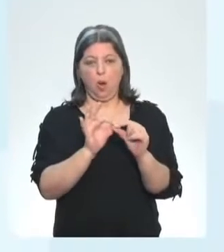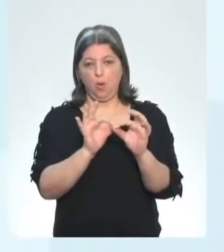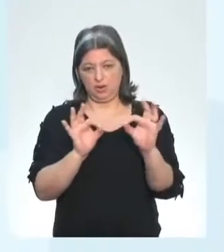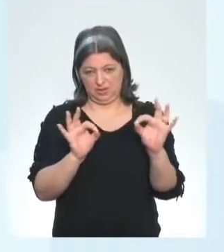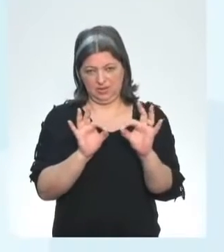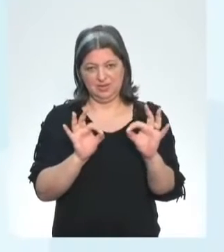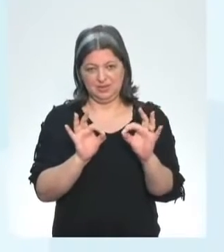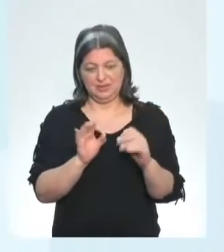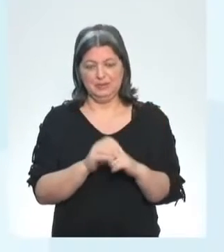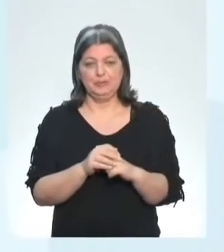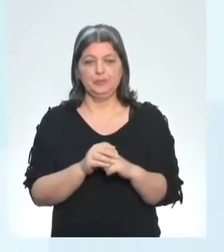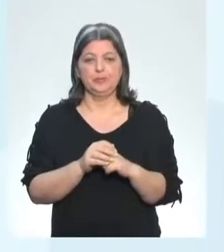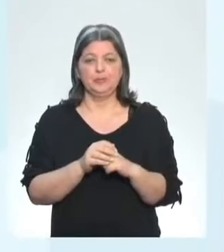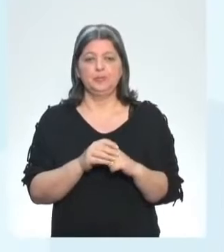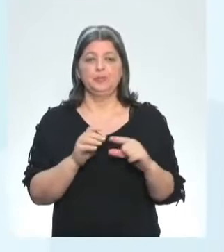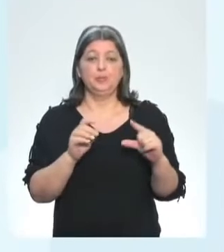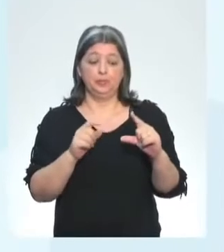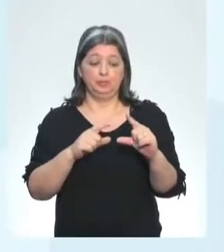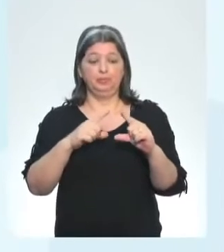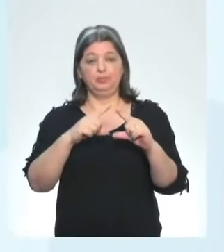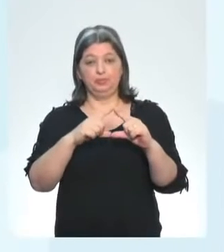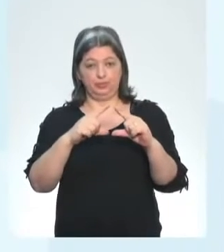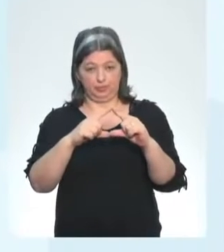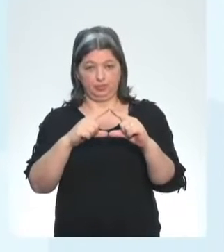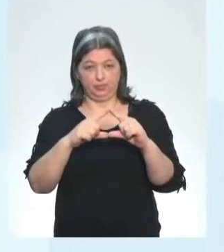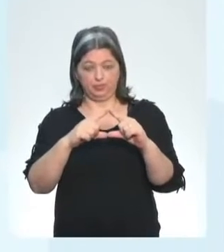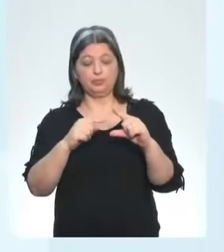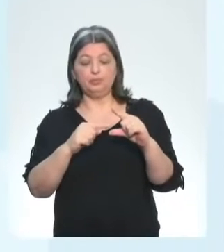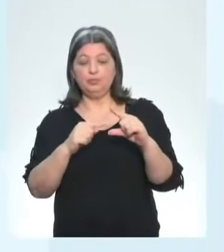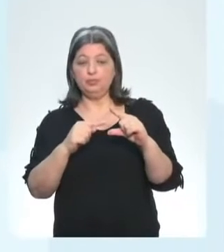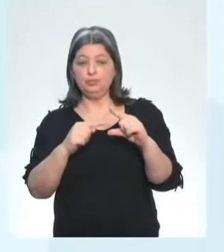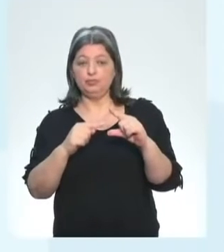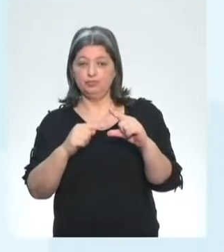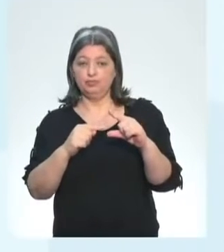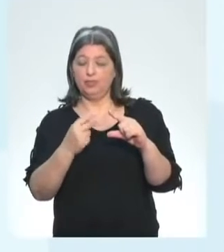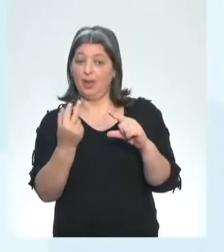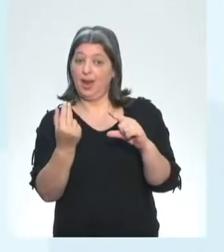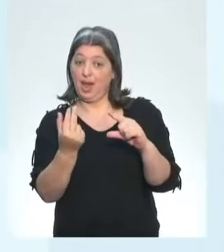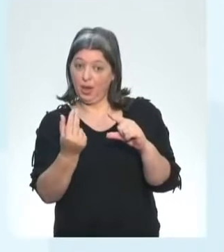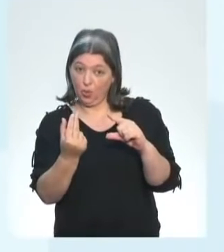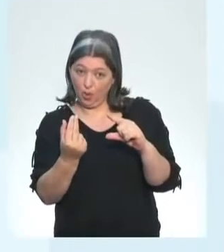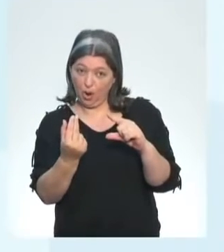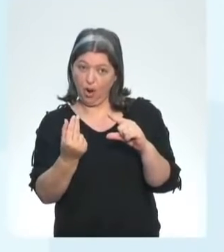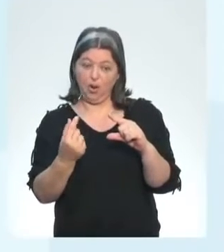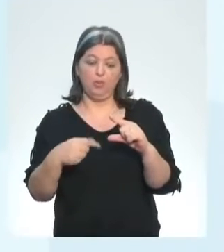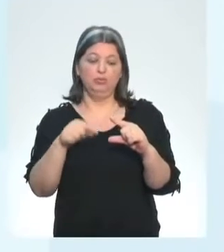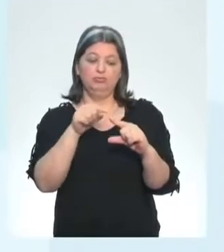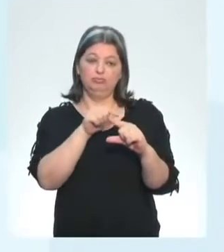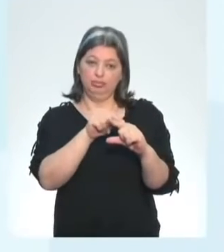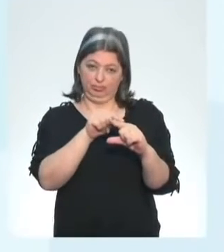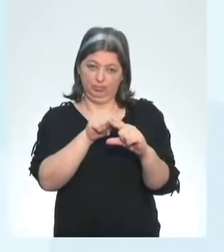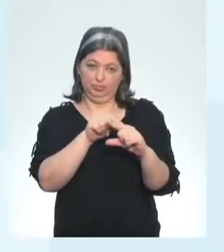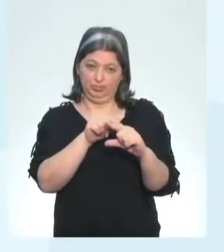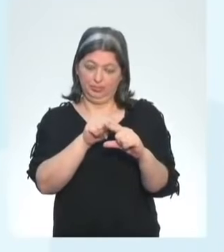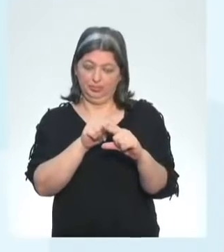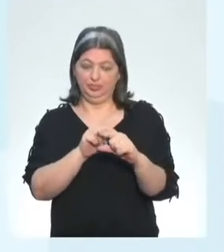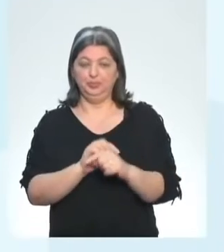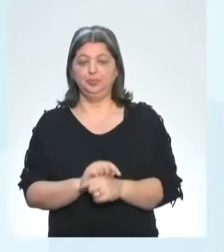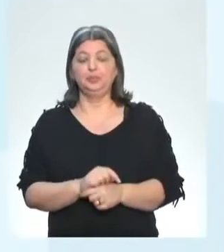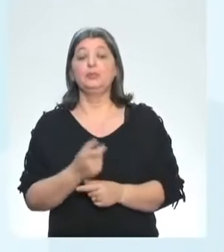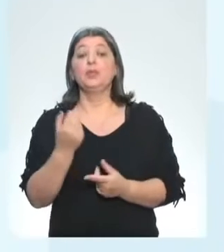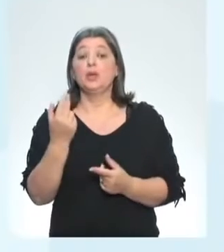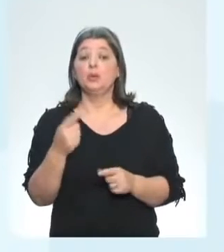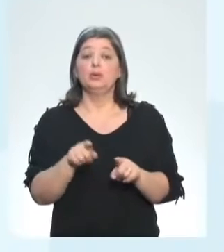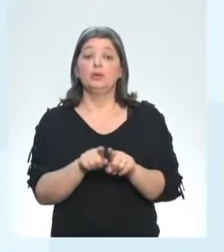certo? Então, ó, este triangulinho aqui, ele vai ser semelhante ao triangulão original. Mesma coisa acontece